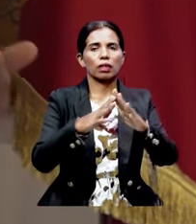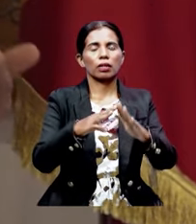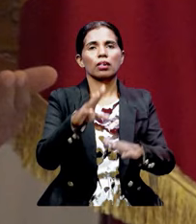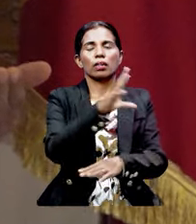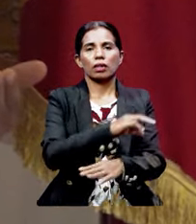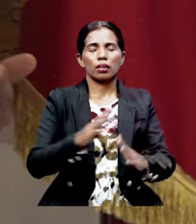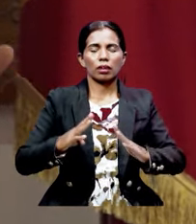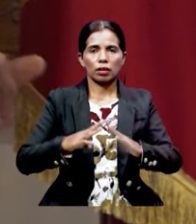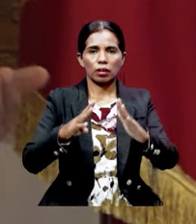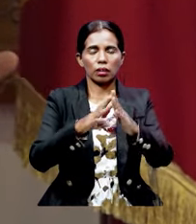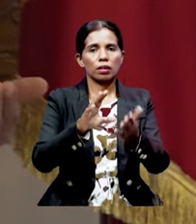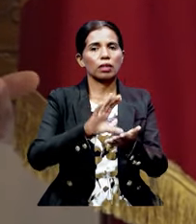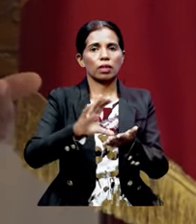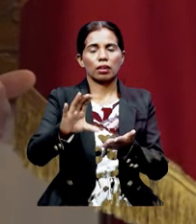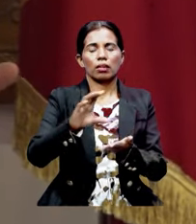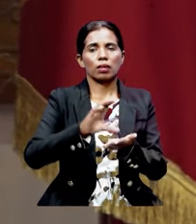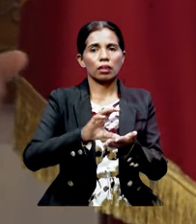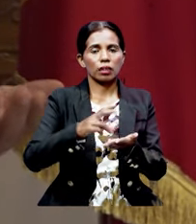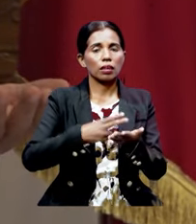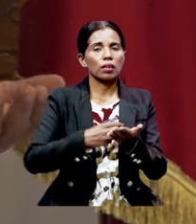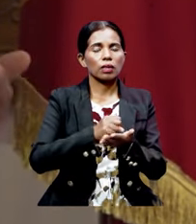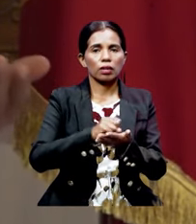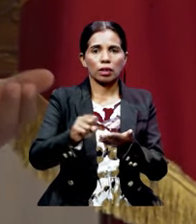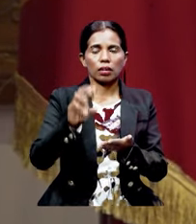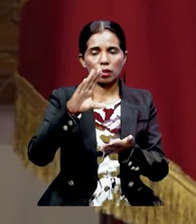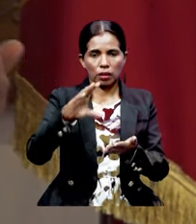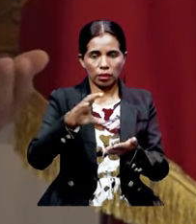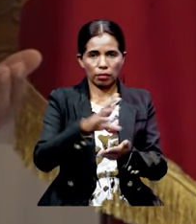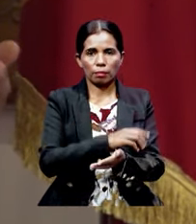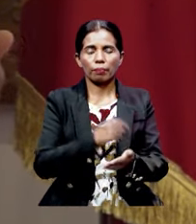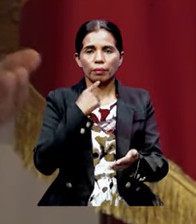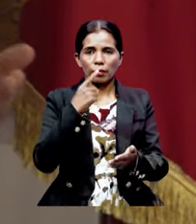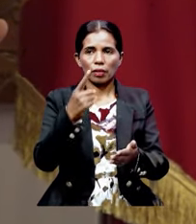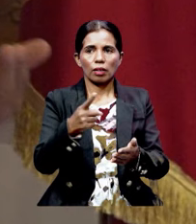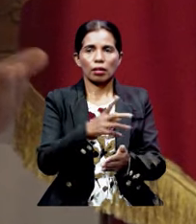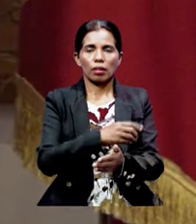na Santa Sé, né, número 1. 100%, né, ou